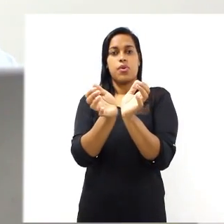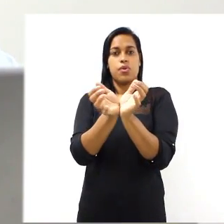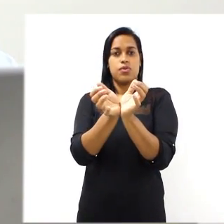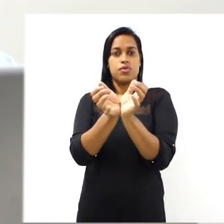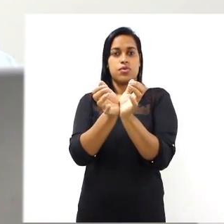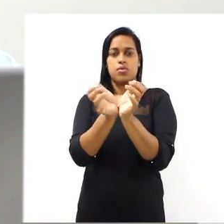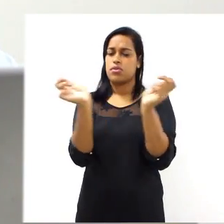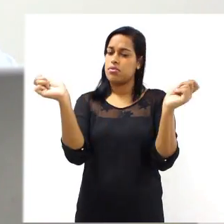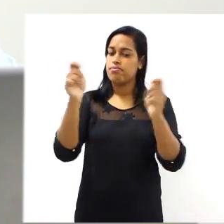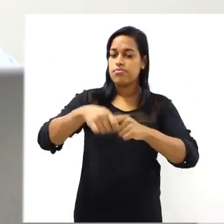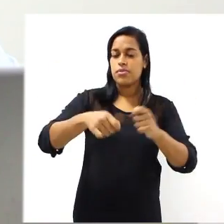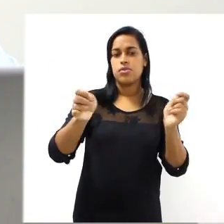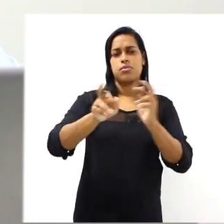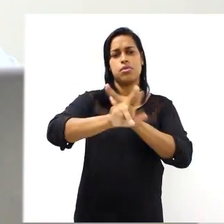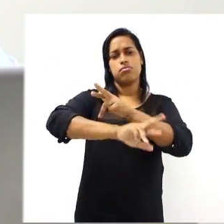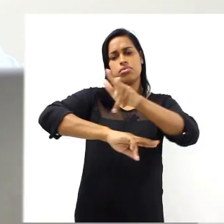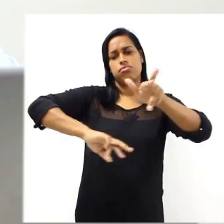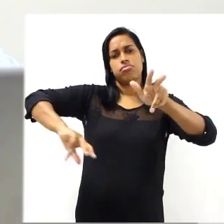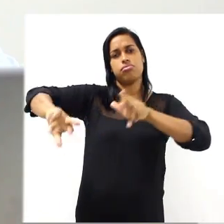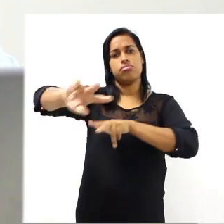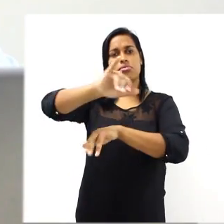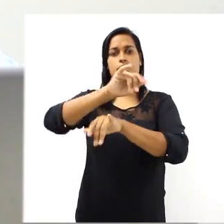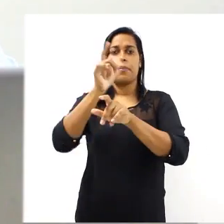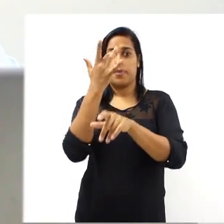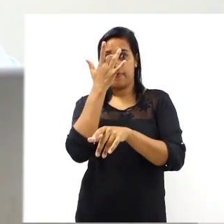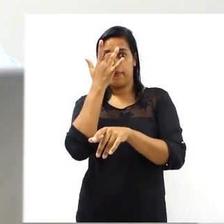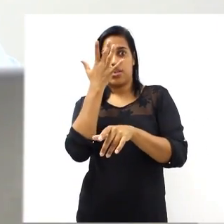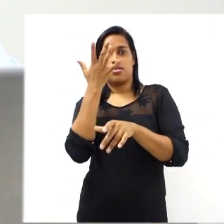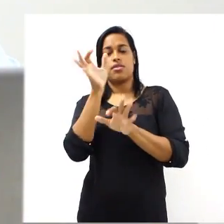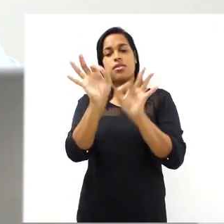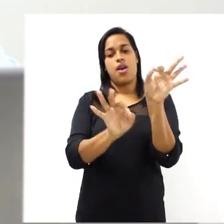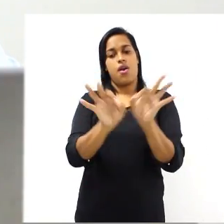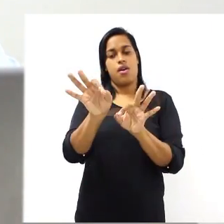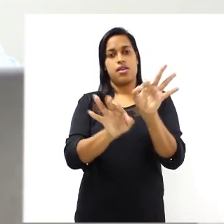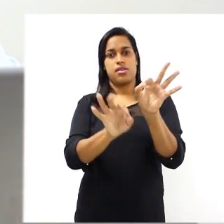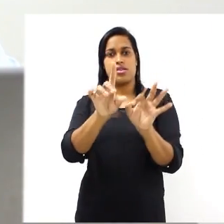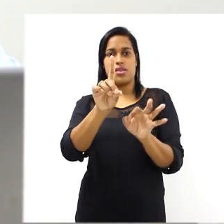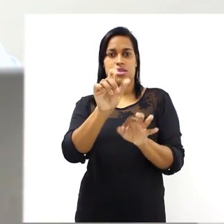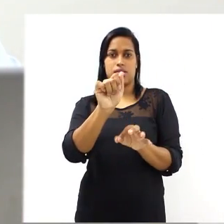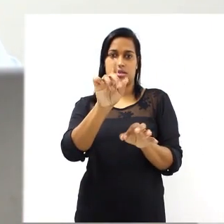de possibilidades para facilitar a manipulação dos dados.